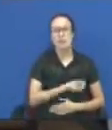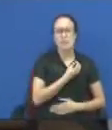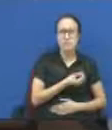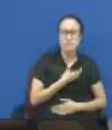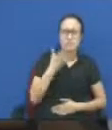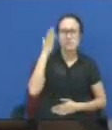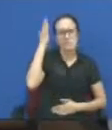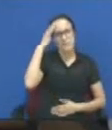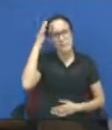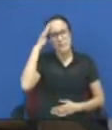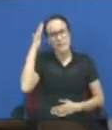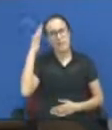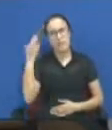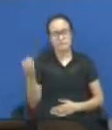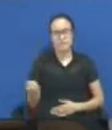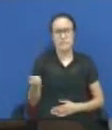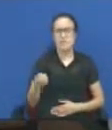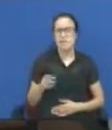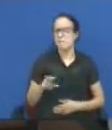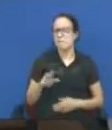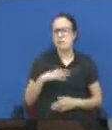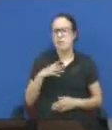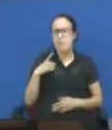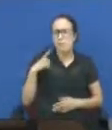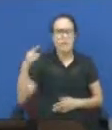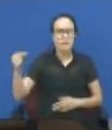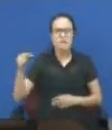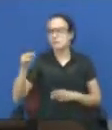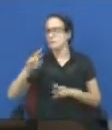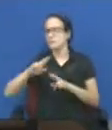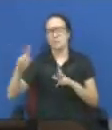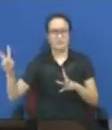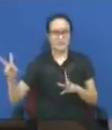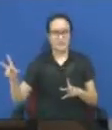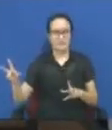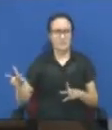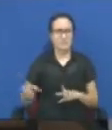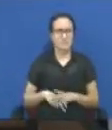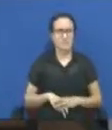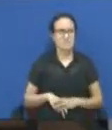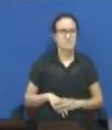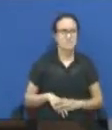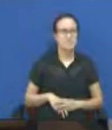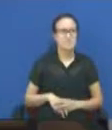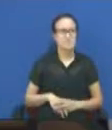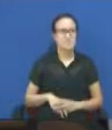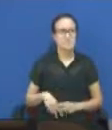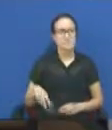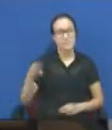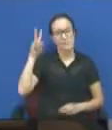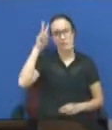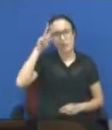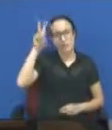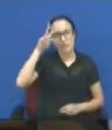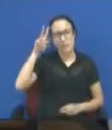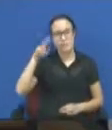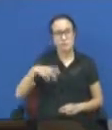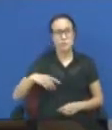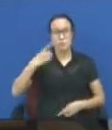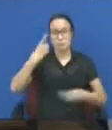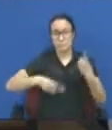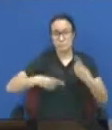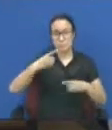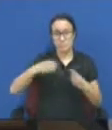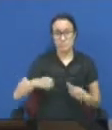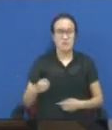que como entramos. Eu quero aqui lembrar, eu quero reeditar um debate que aconteceu há 4 anos aqui na